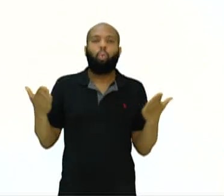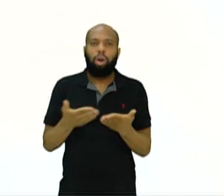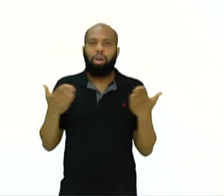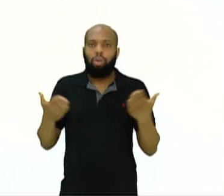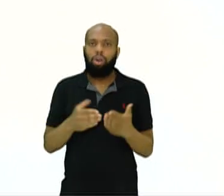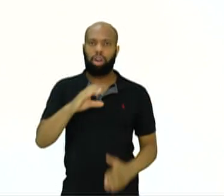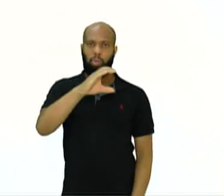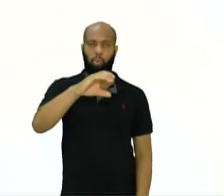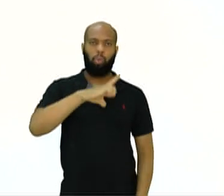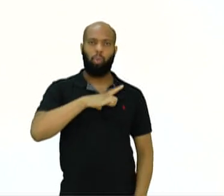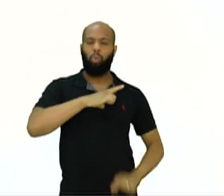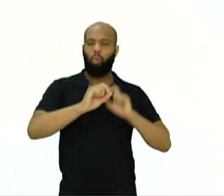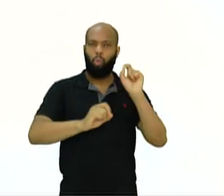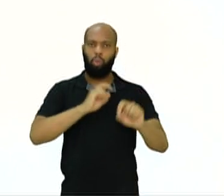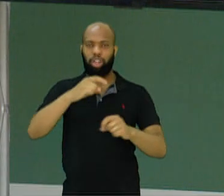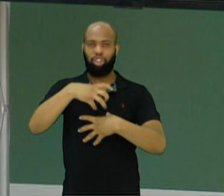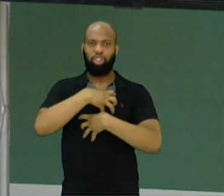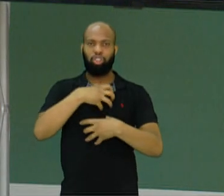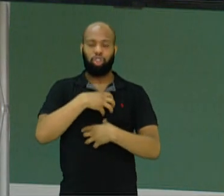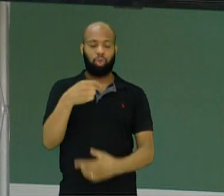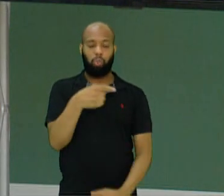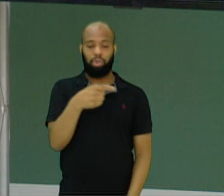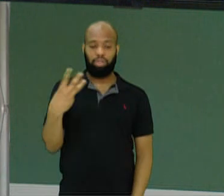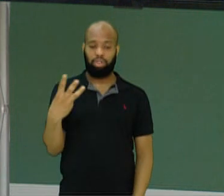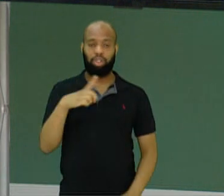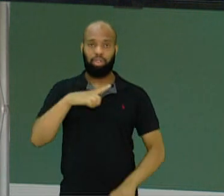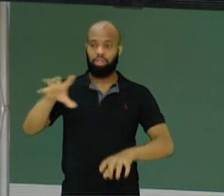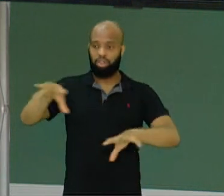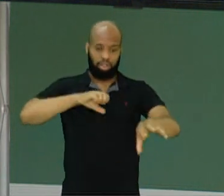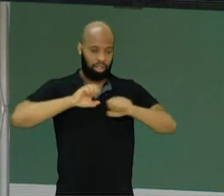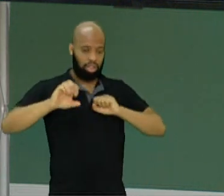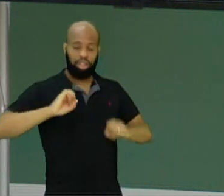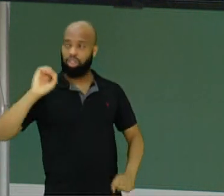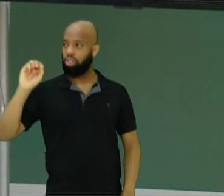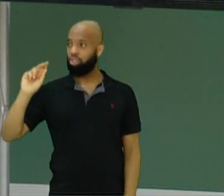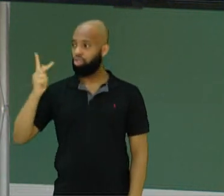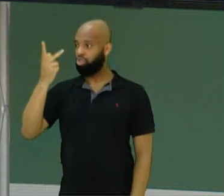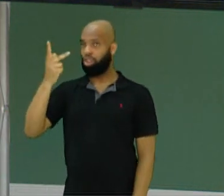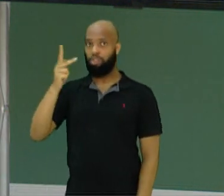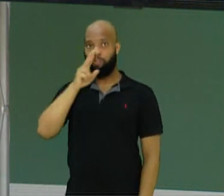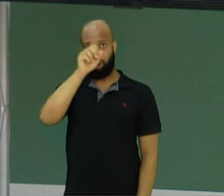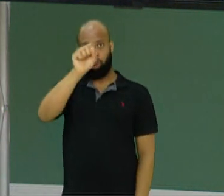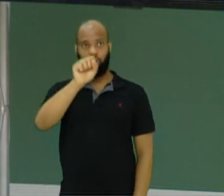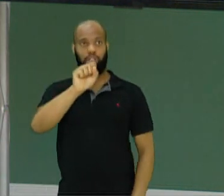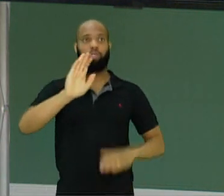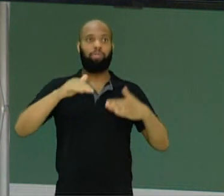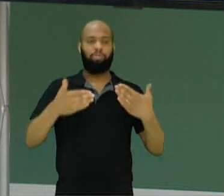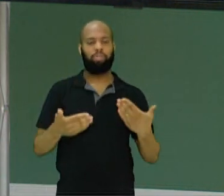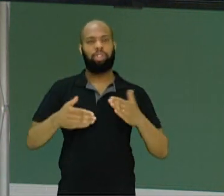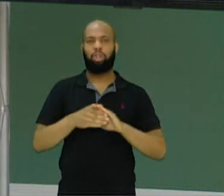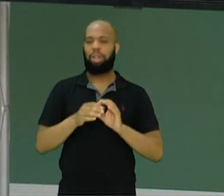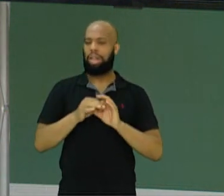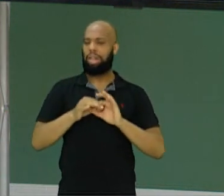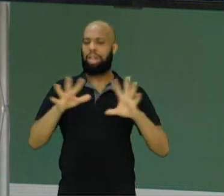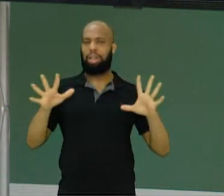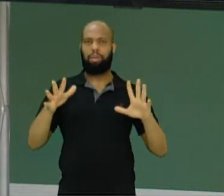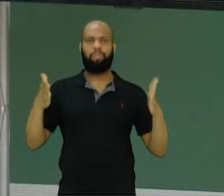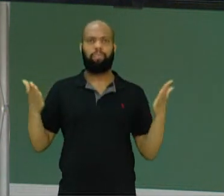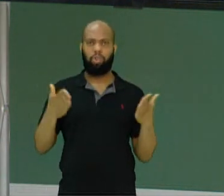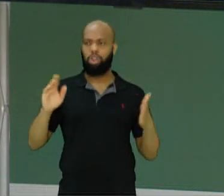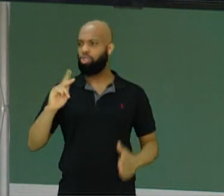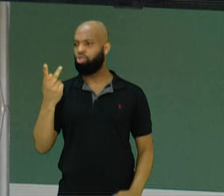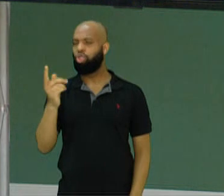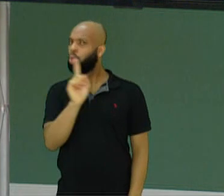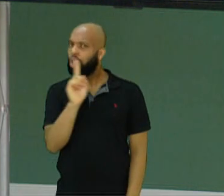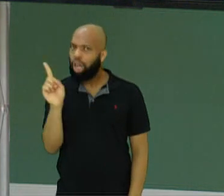tem carga -3, ele atrai os hidrogênios com mais força. Então, ele não libera esses hidrogênios